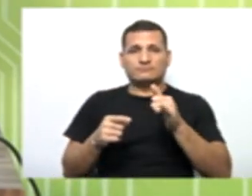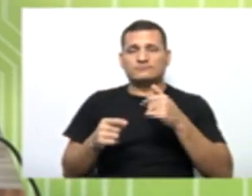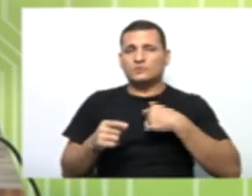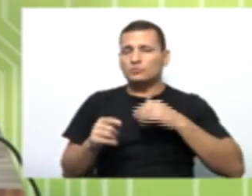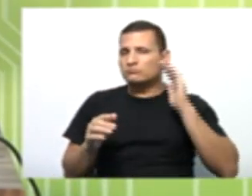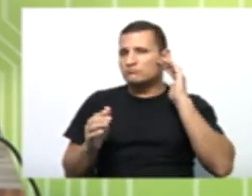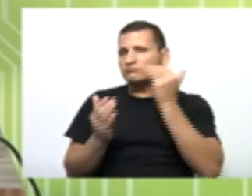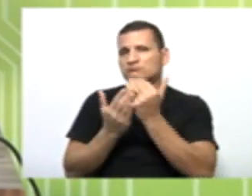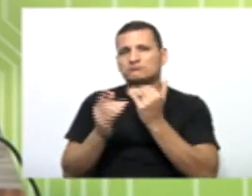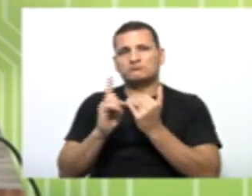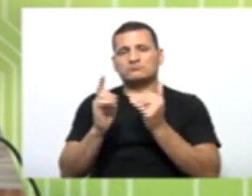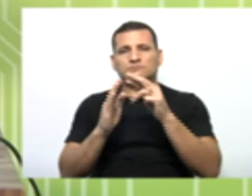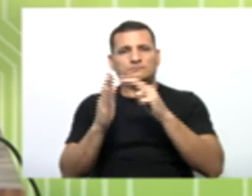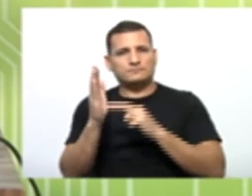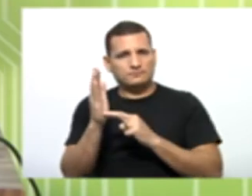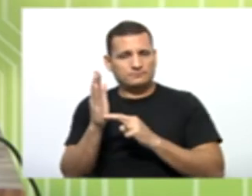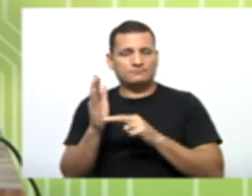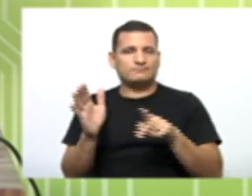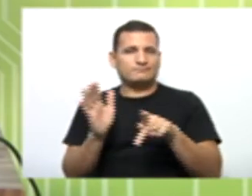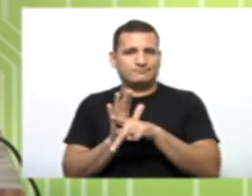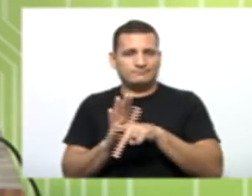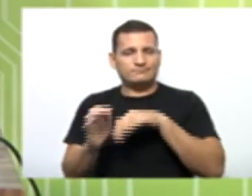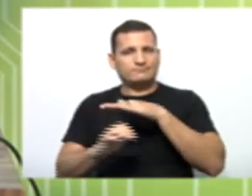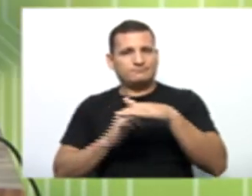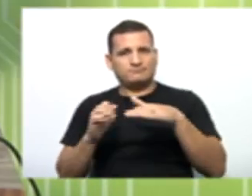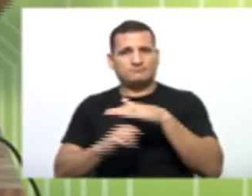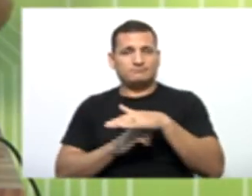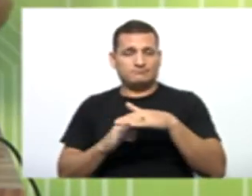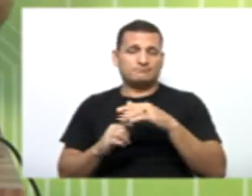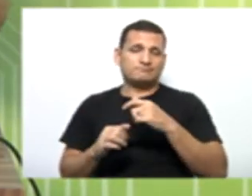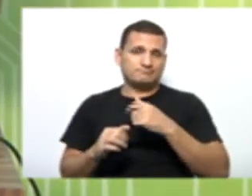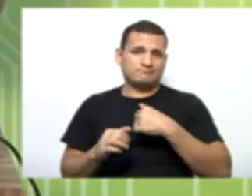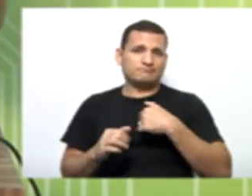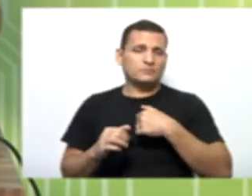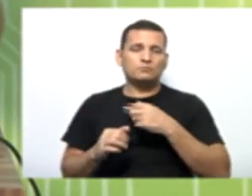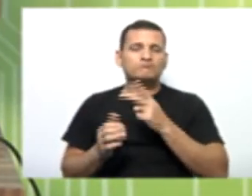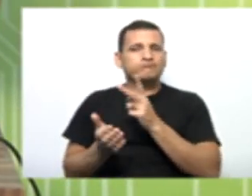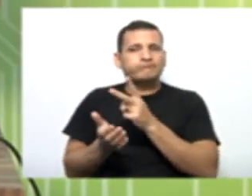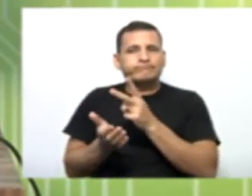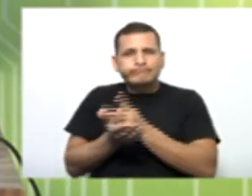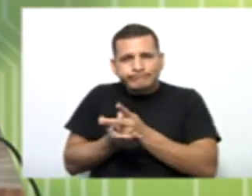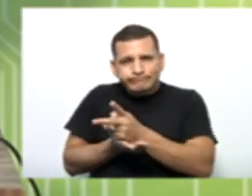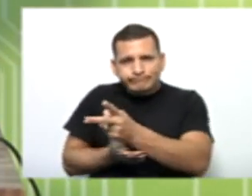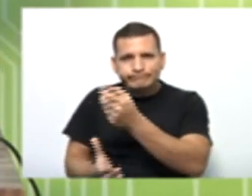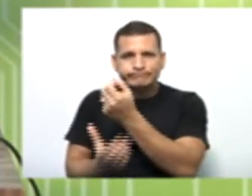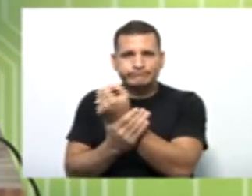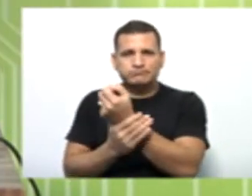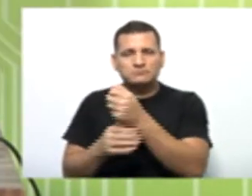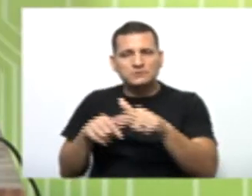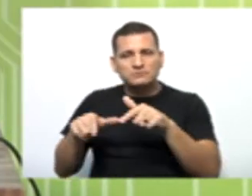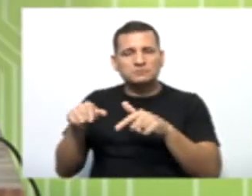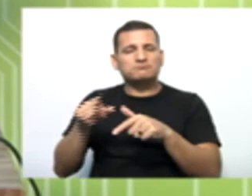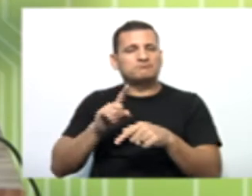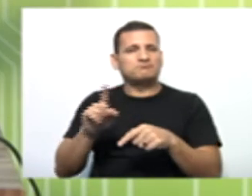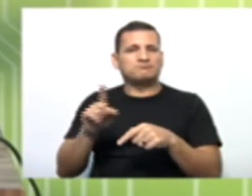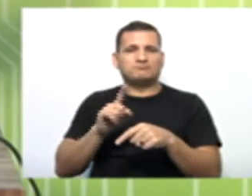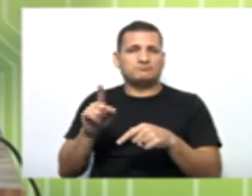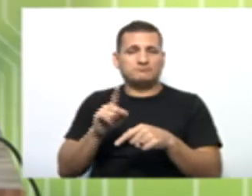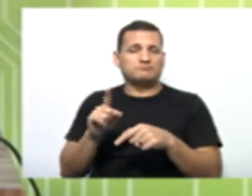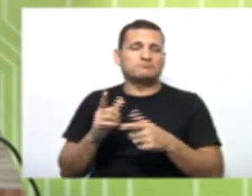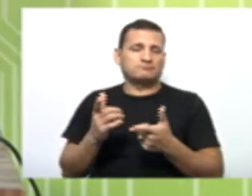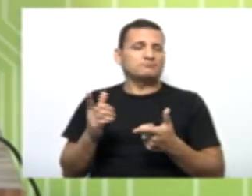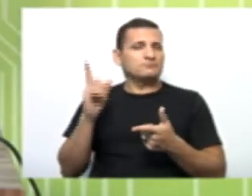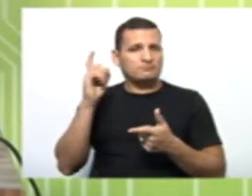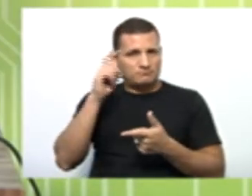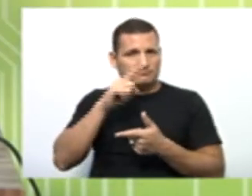regras e as normas da instituição, dificilmente eu vou conseguir me manter nessa instituição, seja ela pública